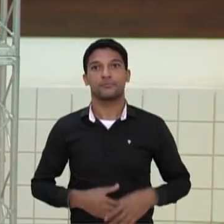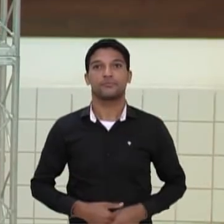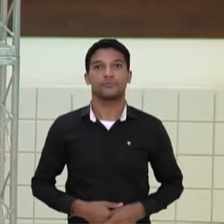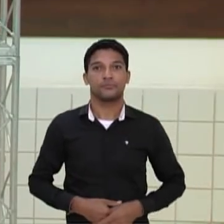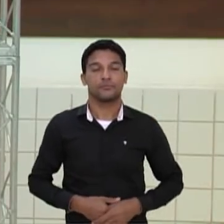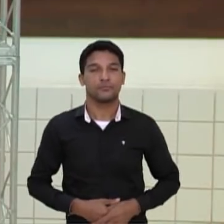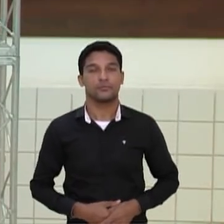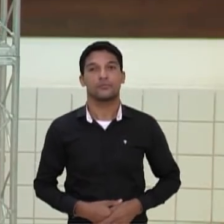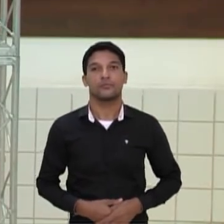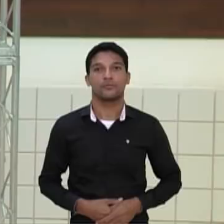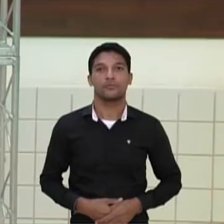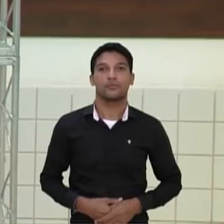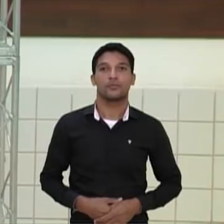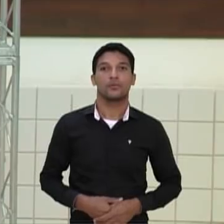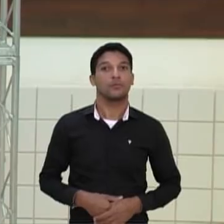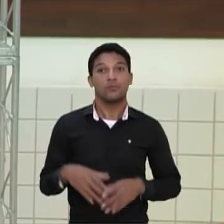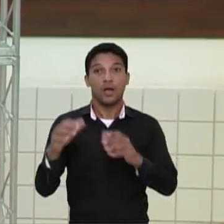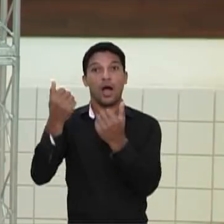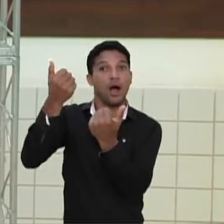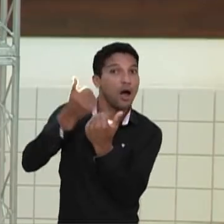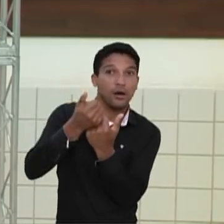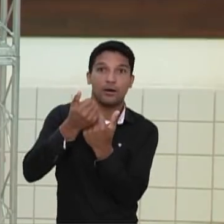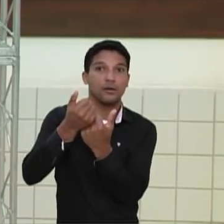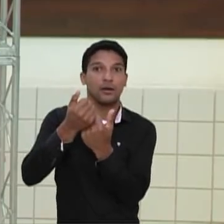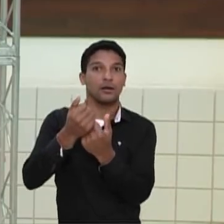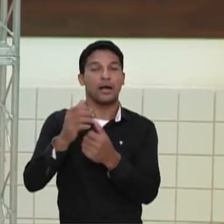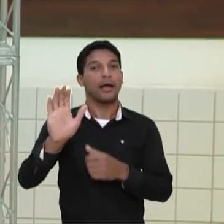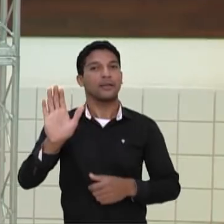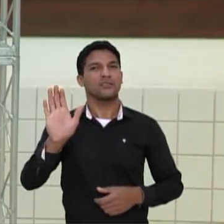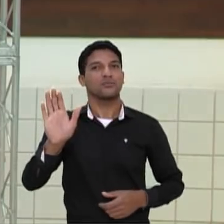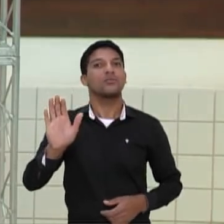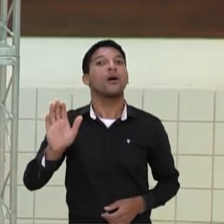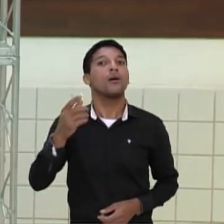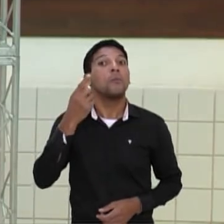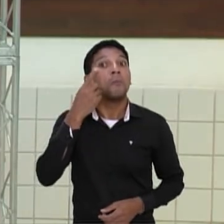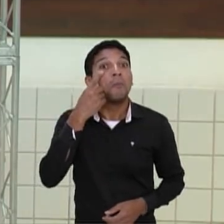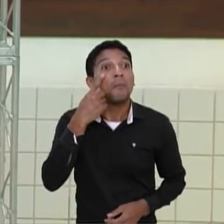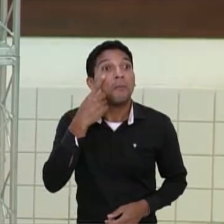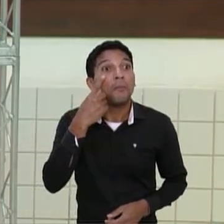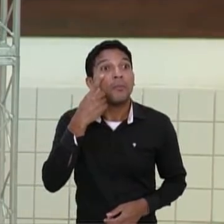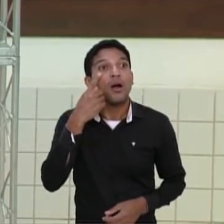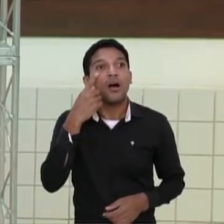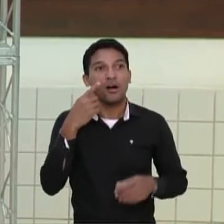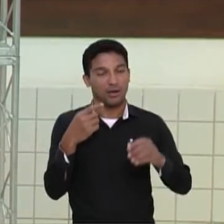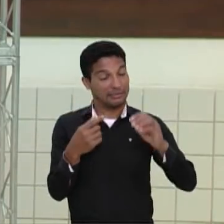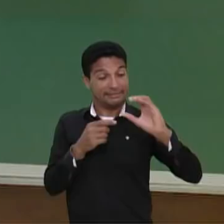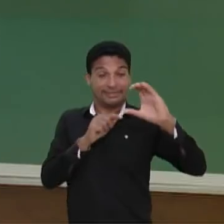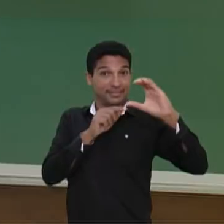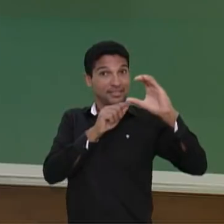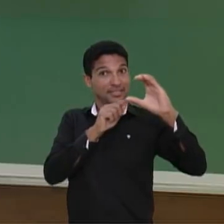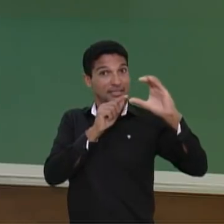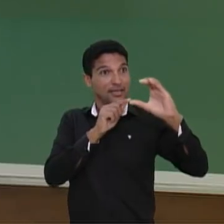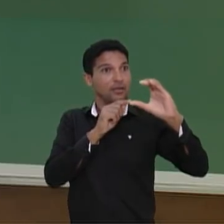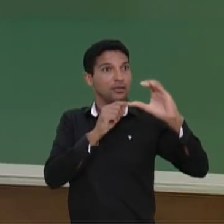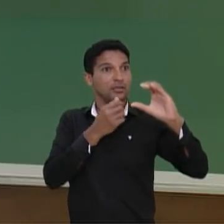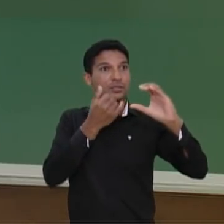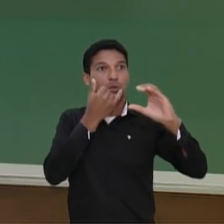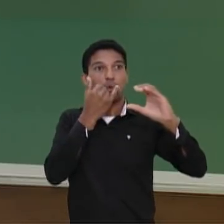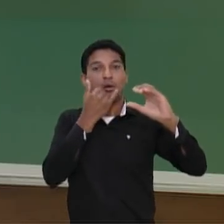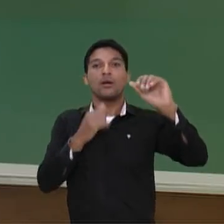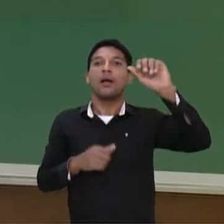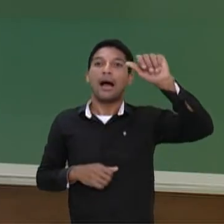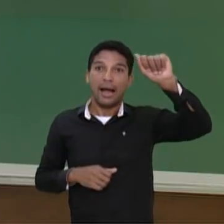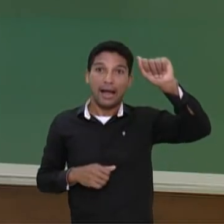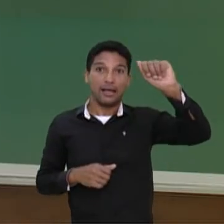nós pensamos sem substituir eu poderia dizer o seguinte ó essa aqui letra a